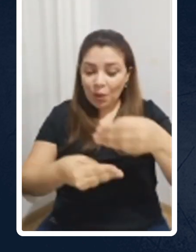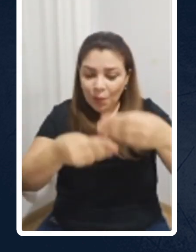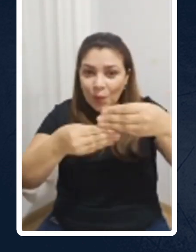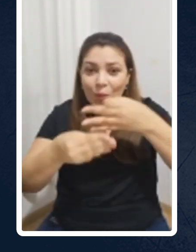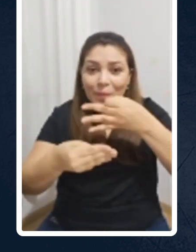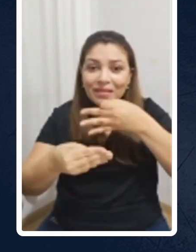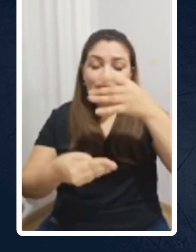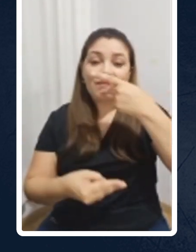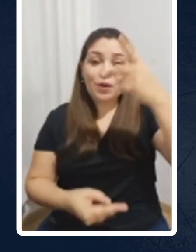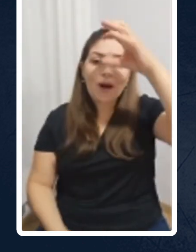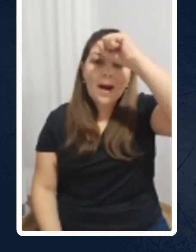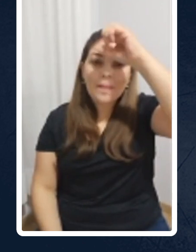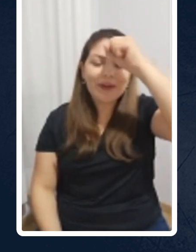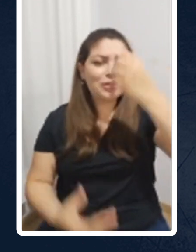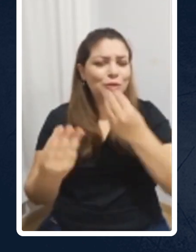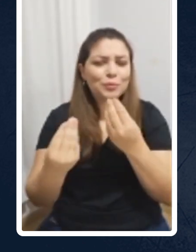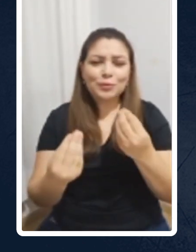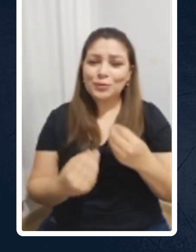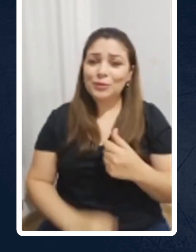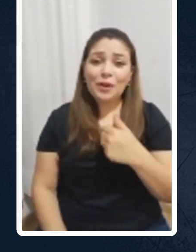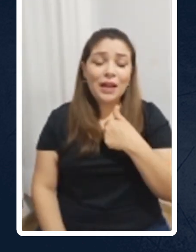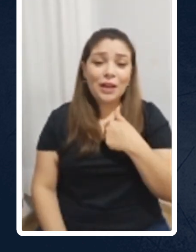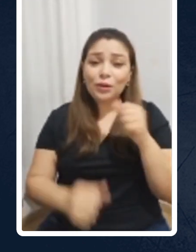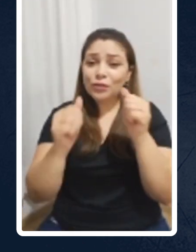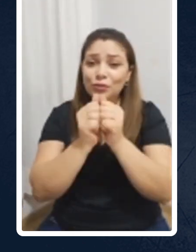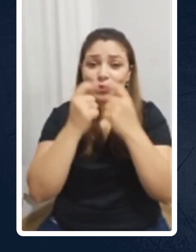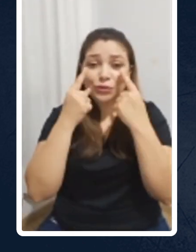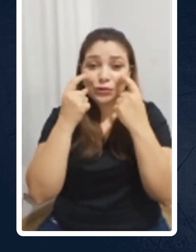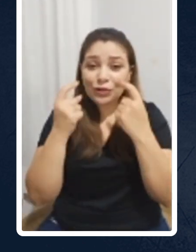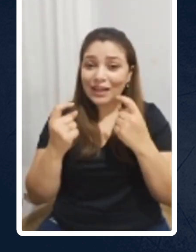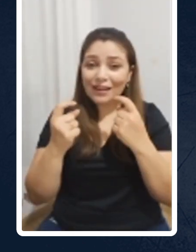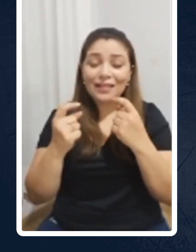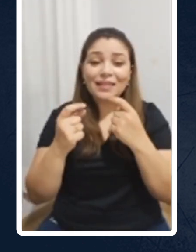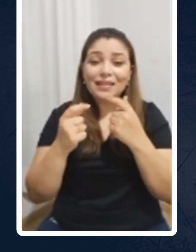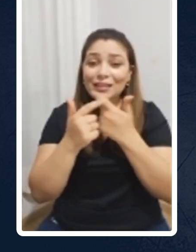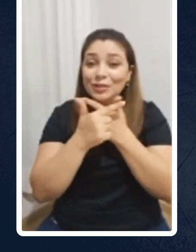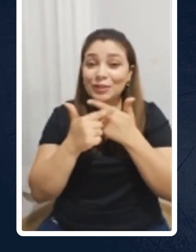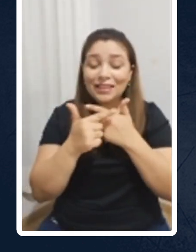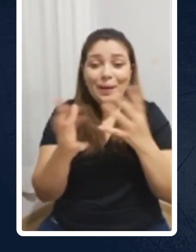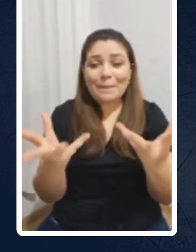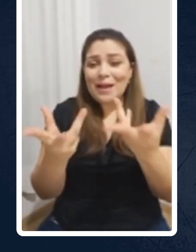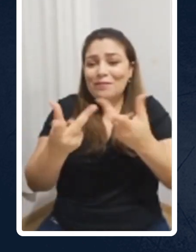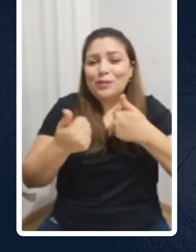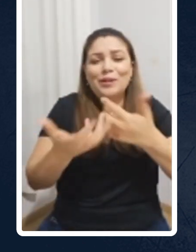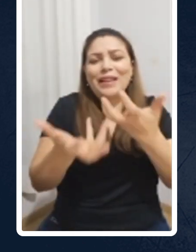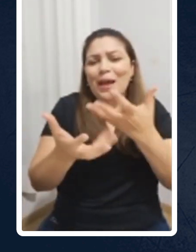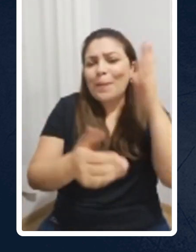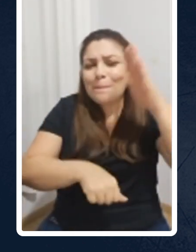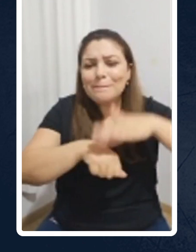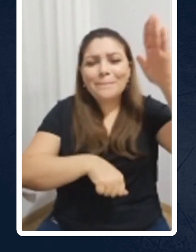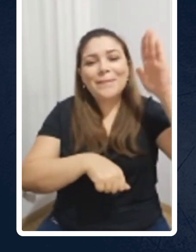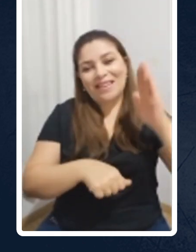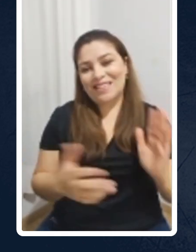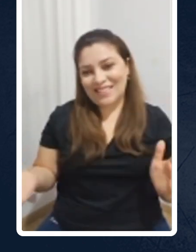Noeli, chorei e sorri. Foi maravilhoso. Quero mais. O Adriano